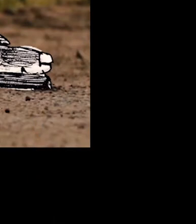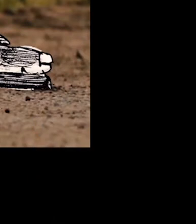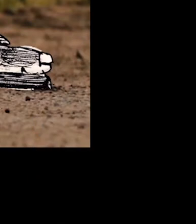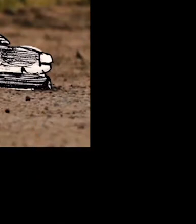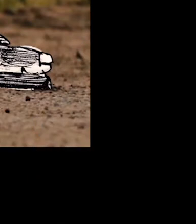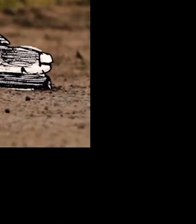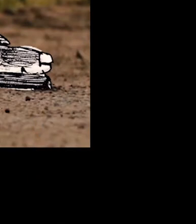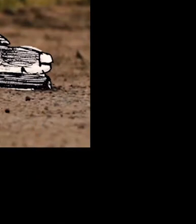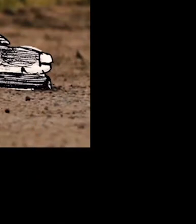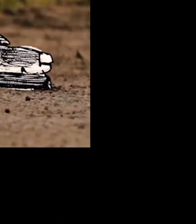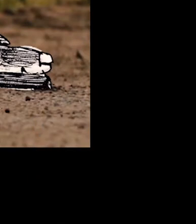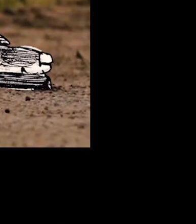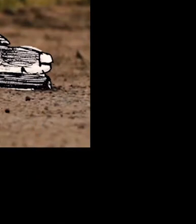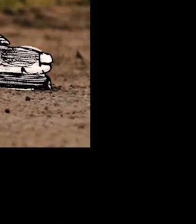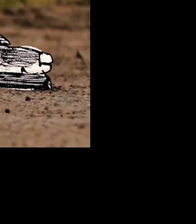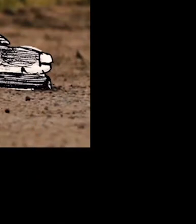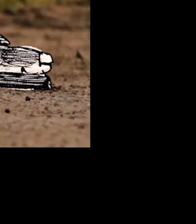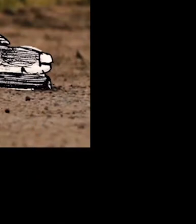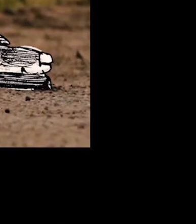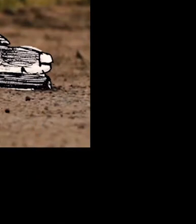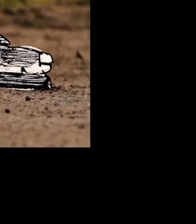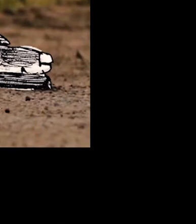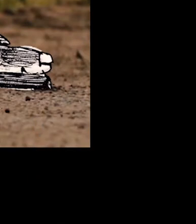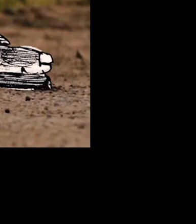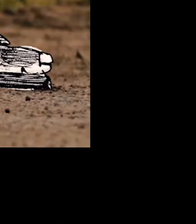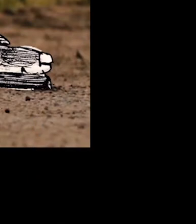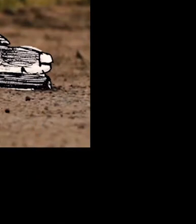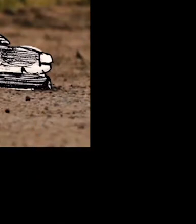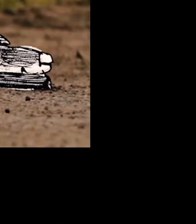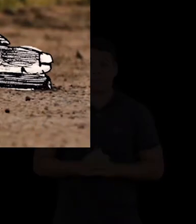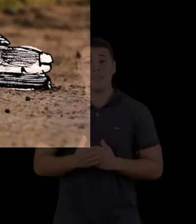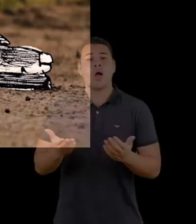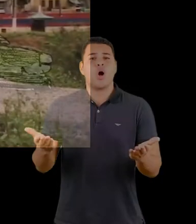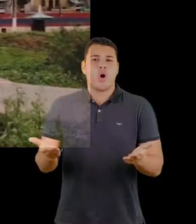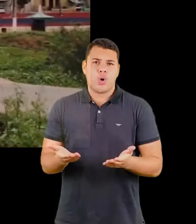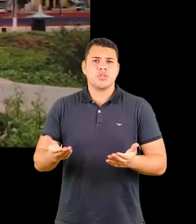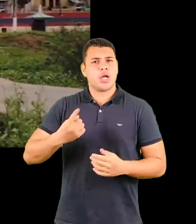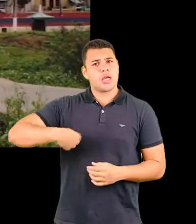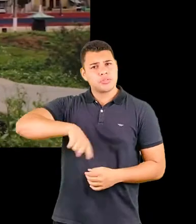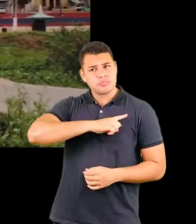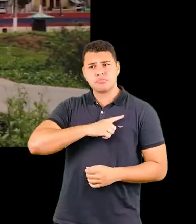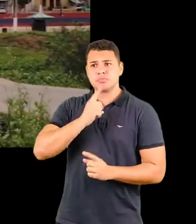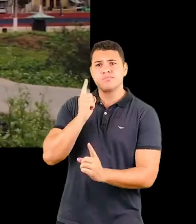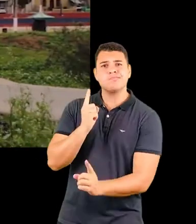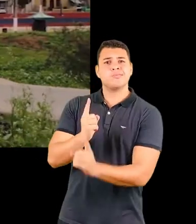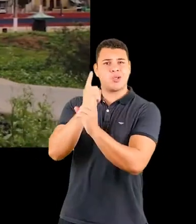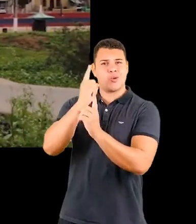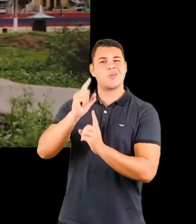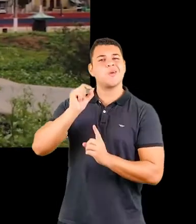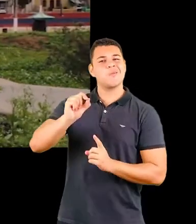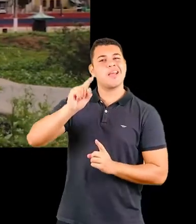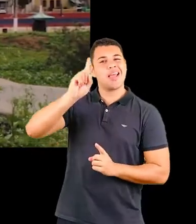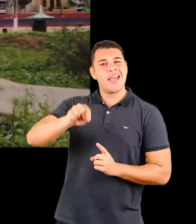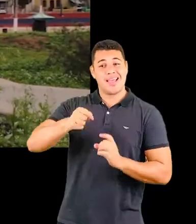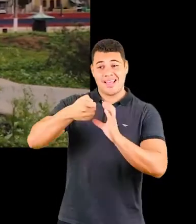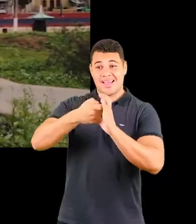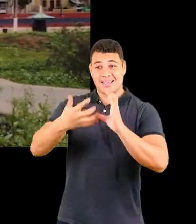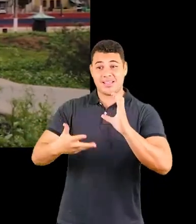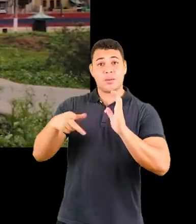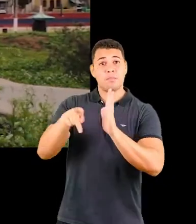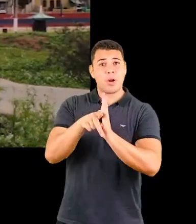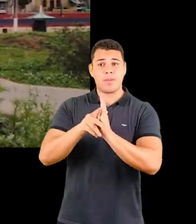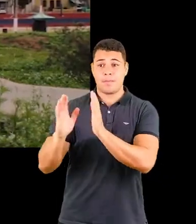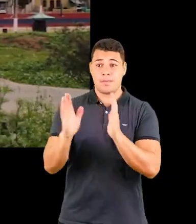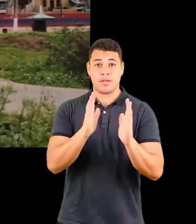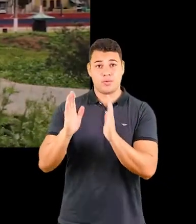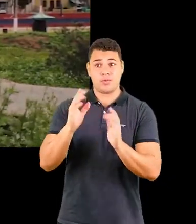caboclo caminhando pelas ruas da cidade de Paudalho, zona da Mata Norte de Pernambuco. Hoje, conseguimos observar o reflexo